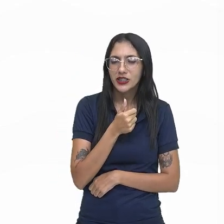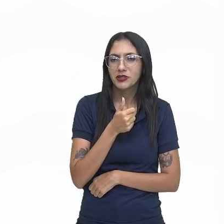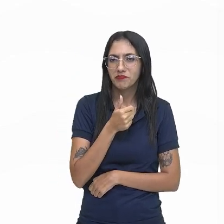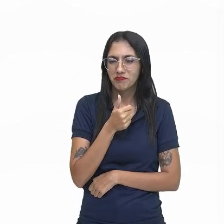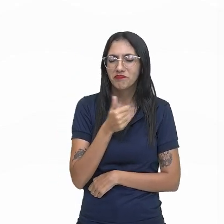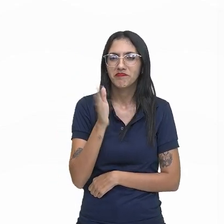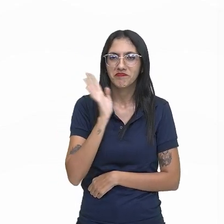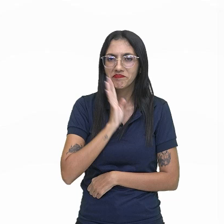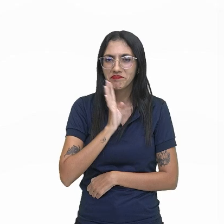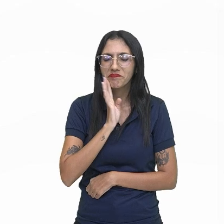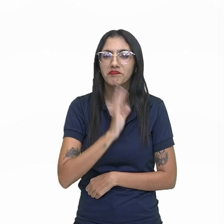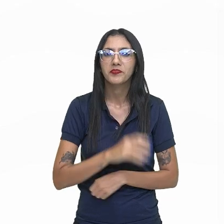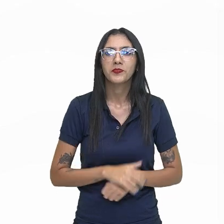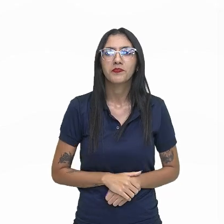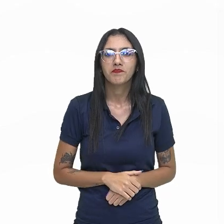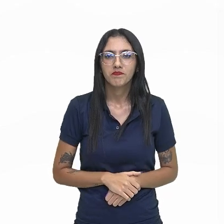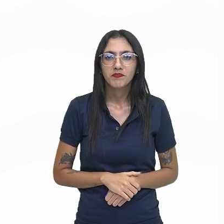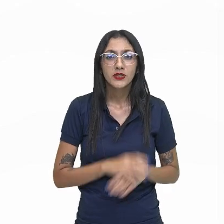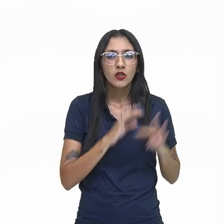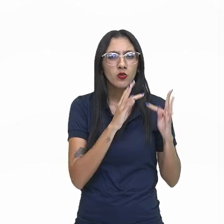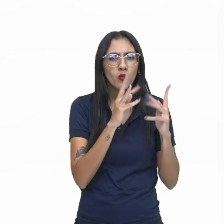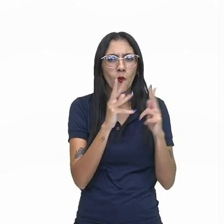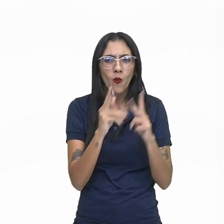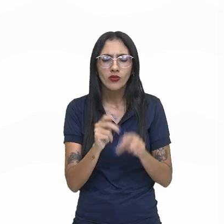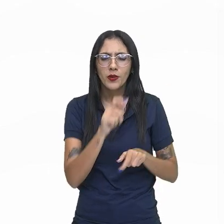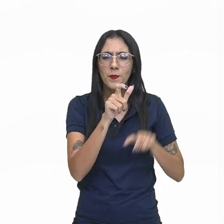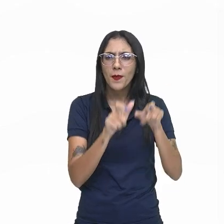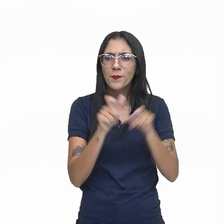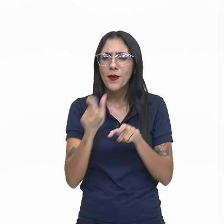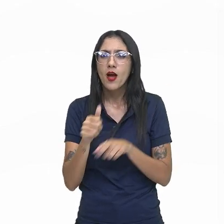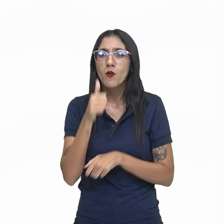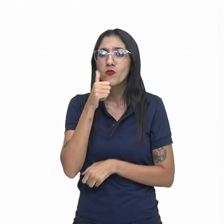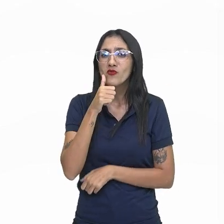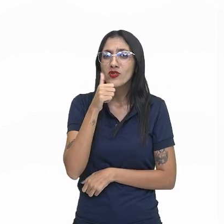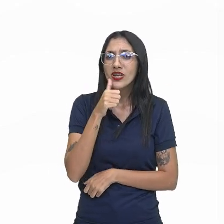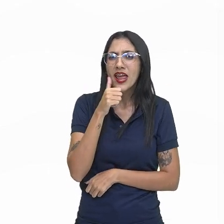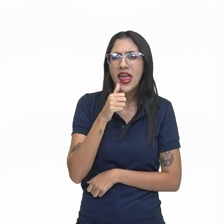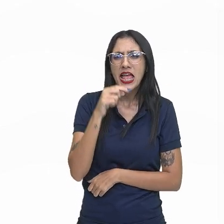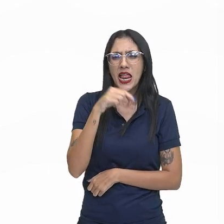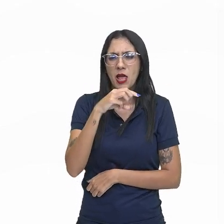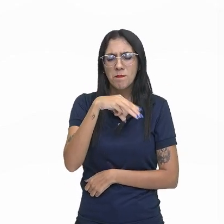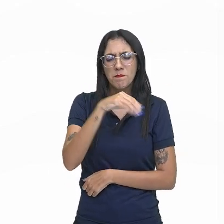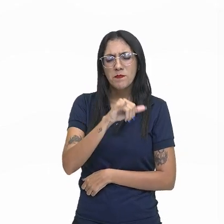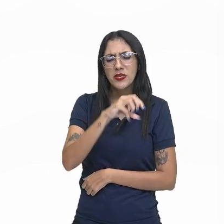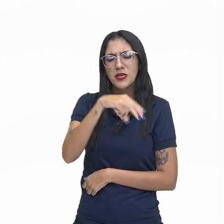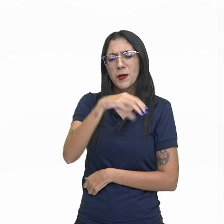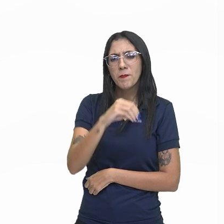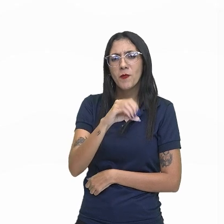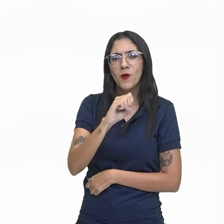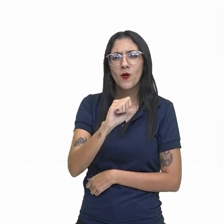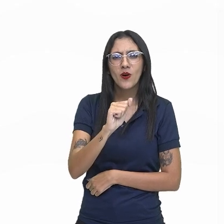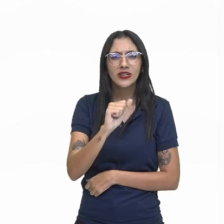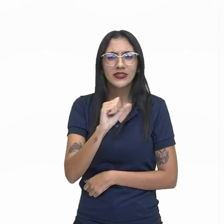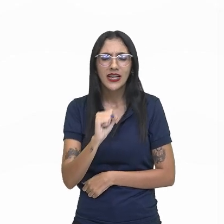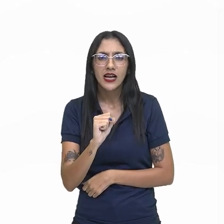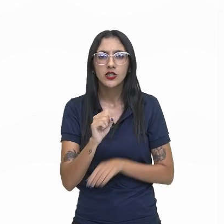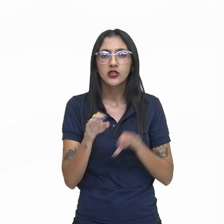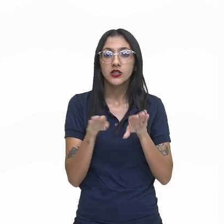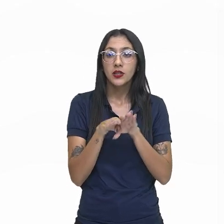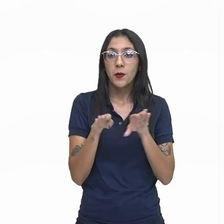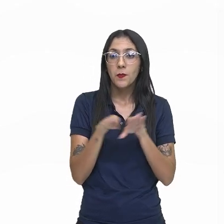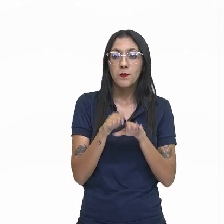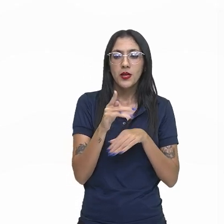muito legal. E eram todas mimosas e muito prendadas, né? Era por isso,